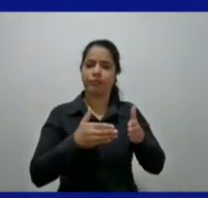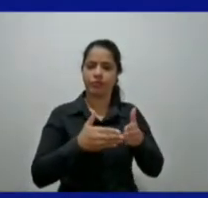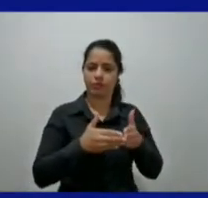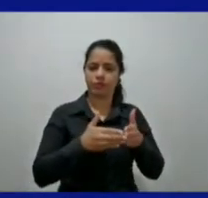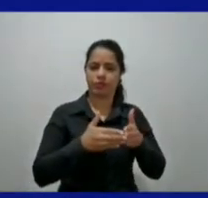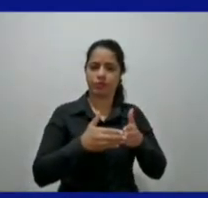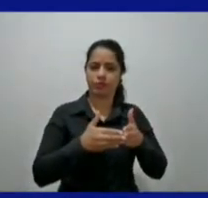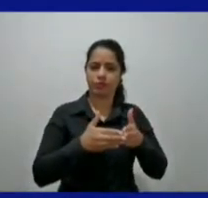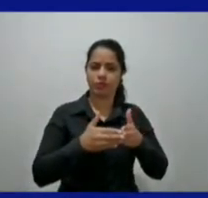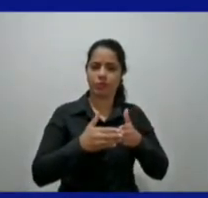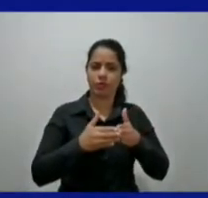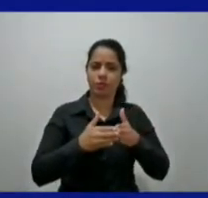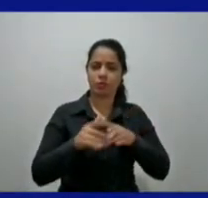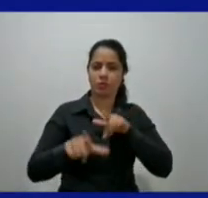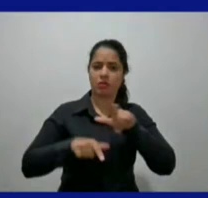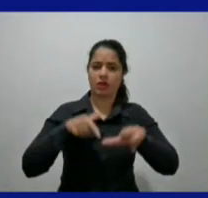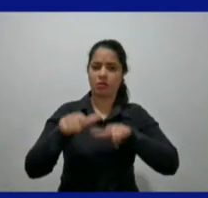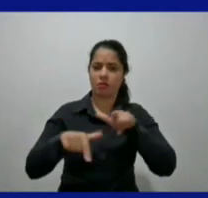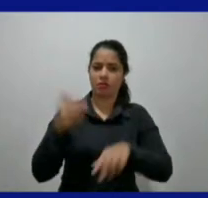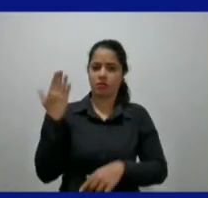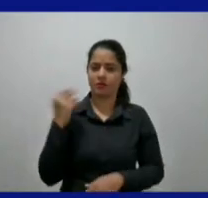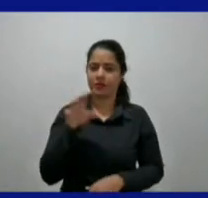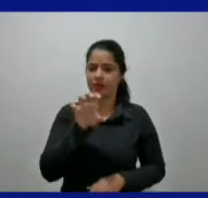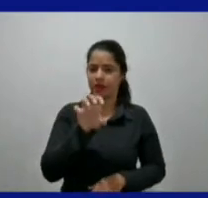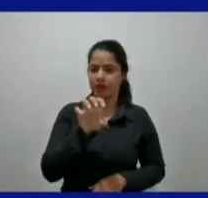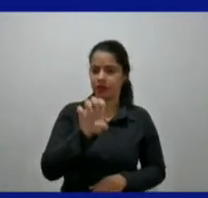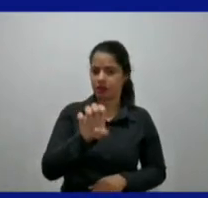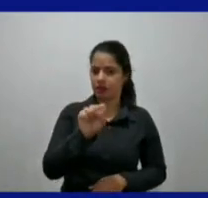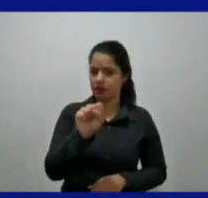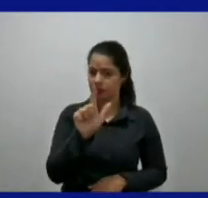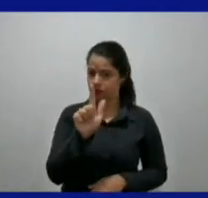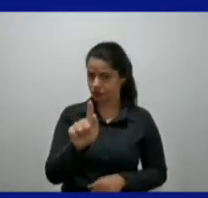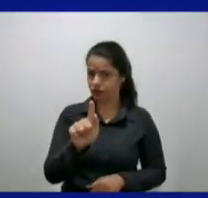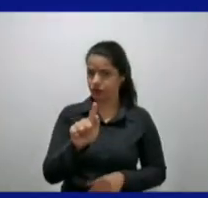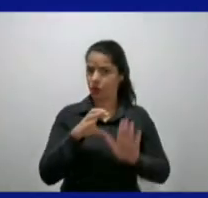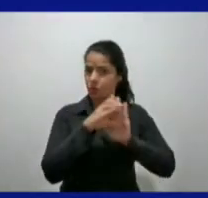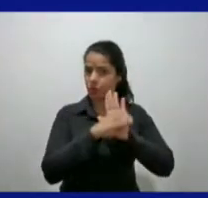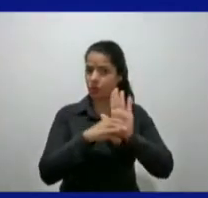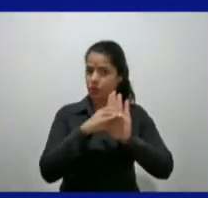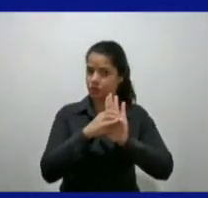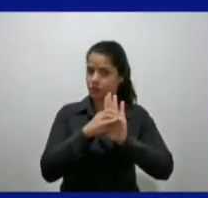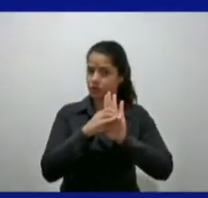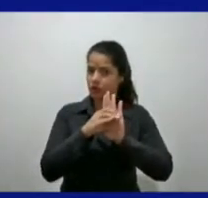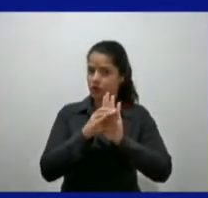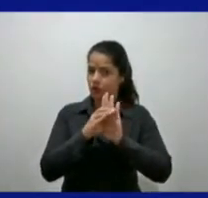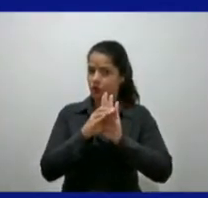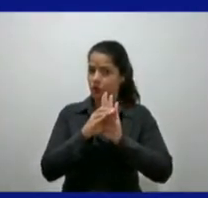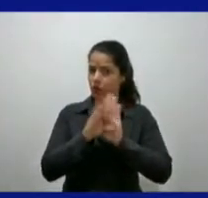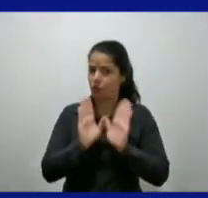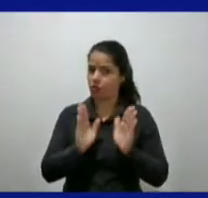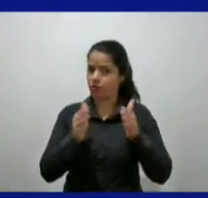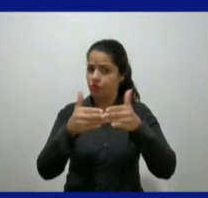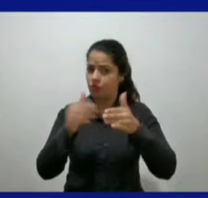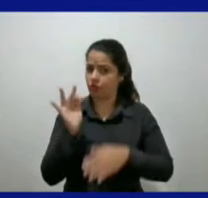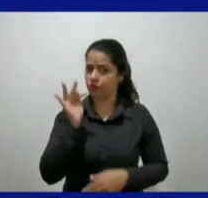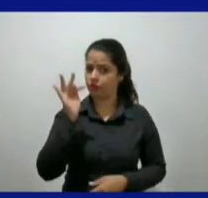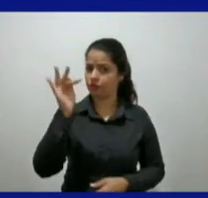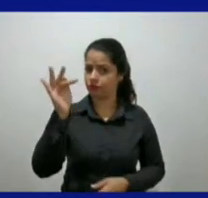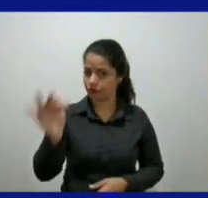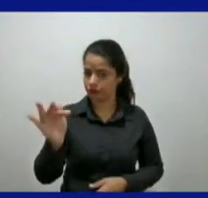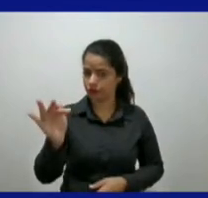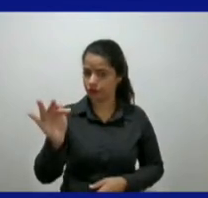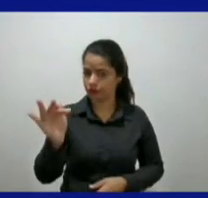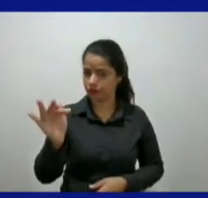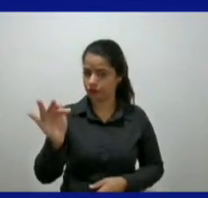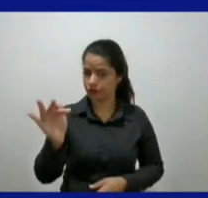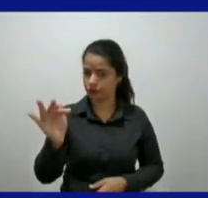o ESG é um conceito para olhar o futuro, pois essas análises, nós vemos frequentemente essas análises, e elas